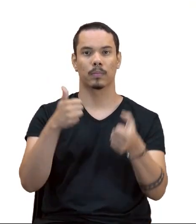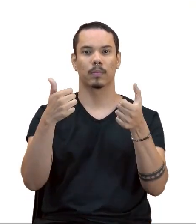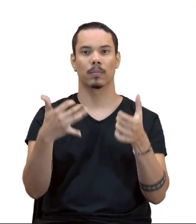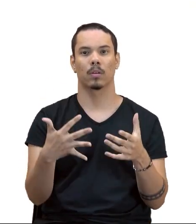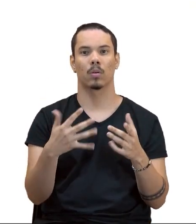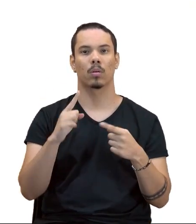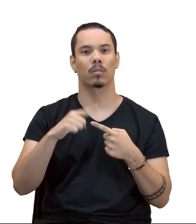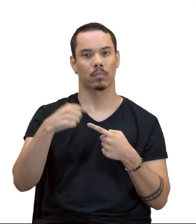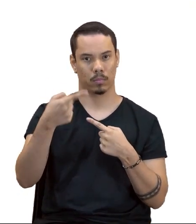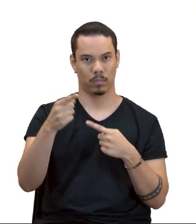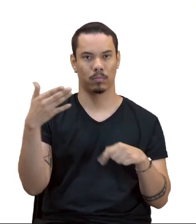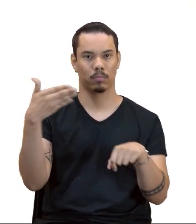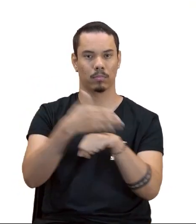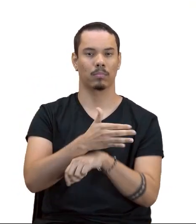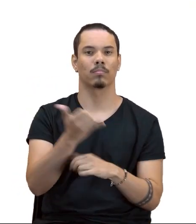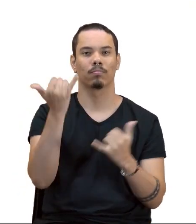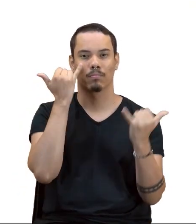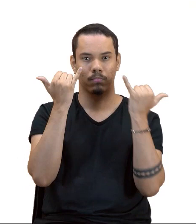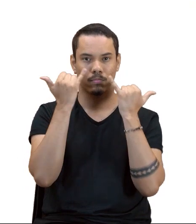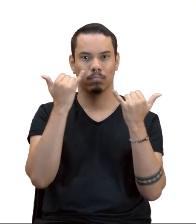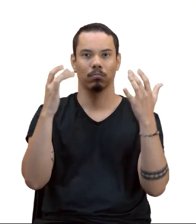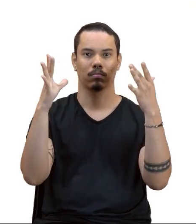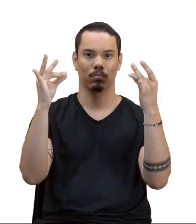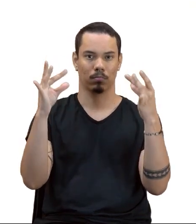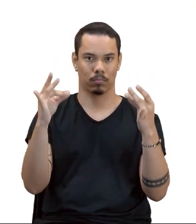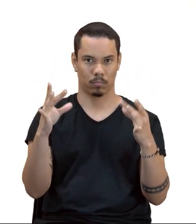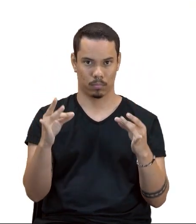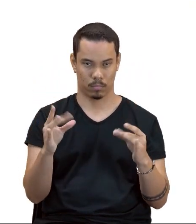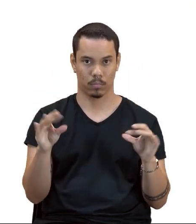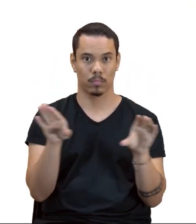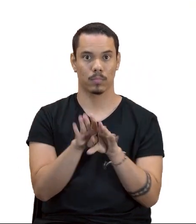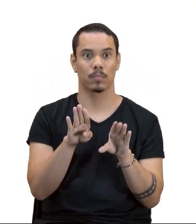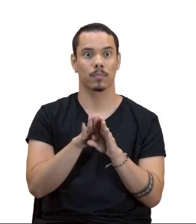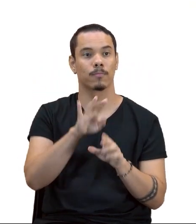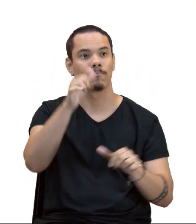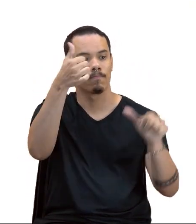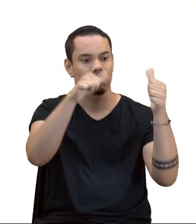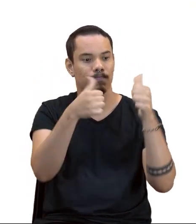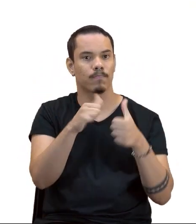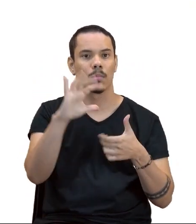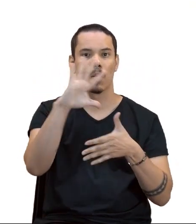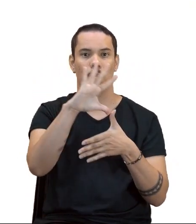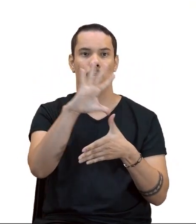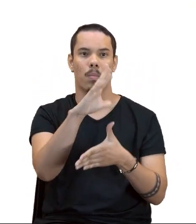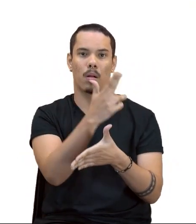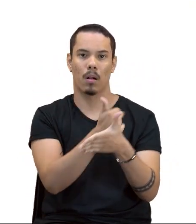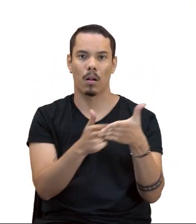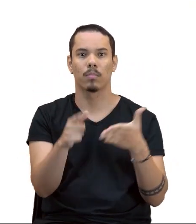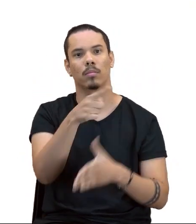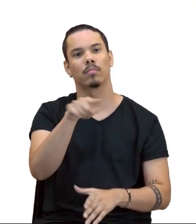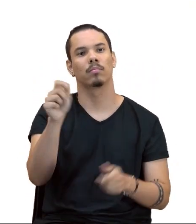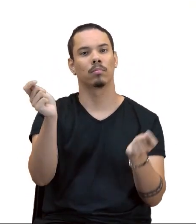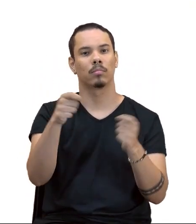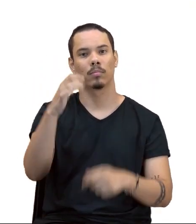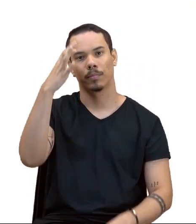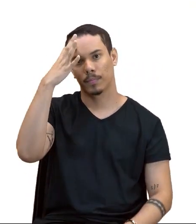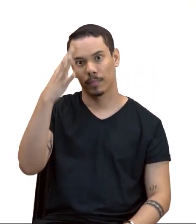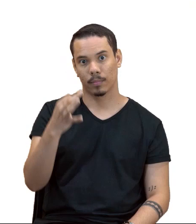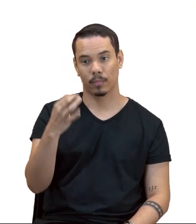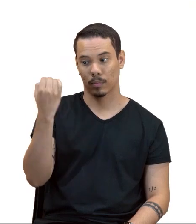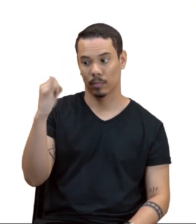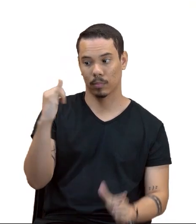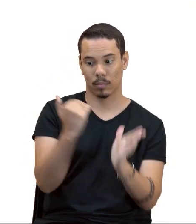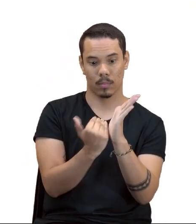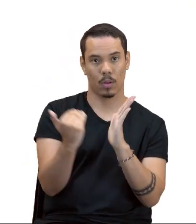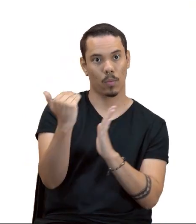vocês entram com mais detalhes e façam a verificação desses mapas para você poder entender se aumentou, se avançou a questão